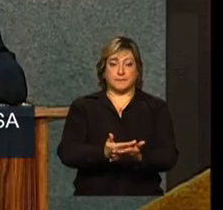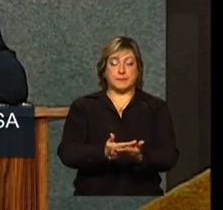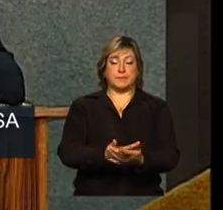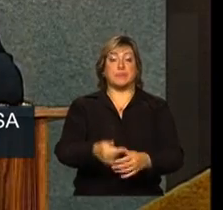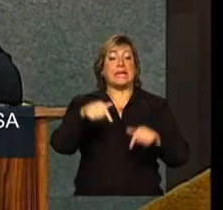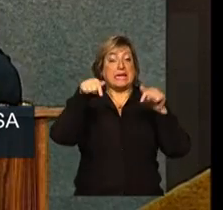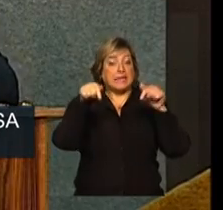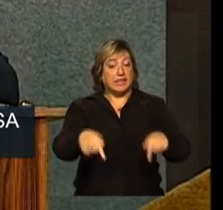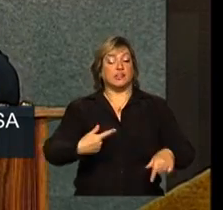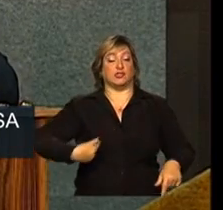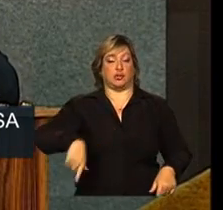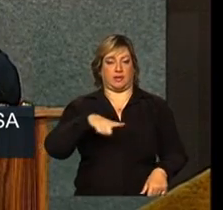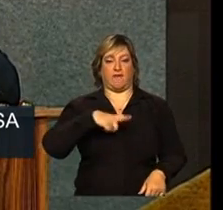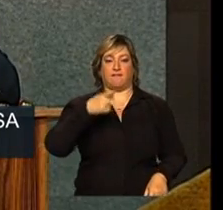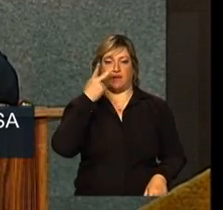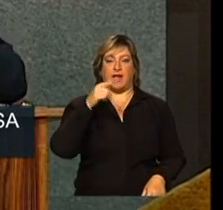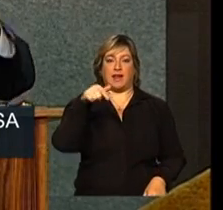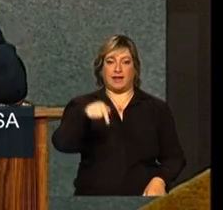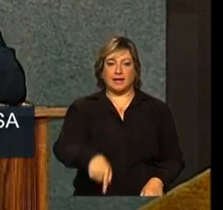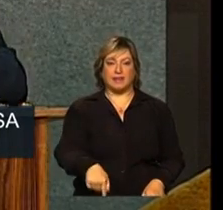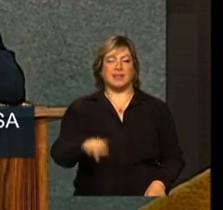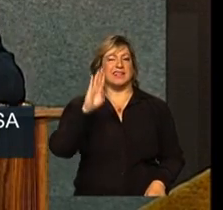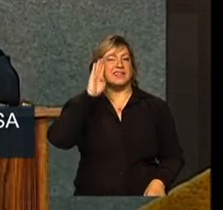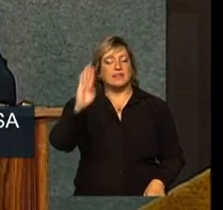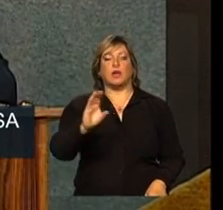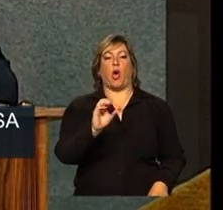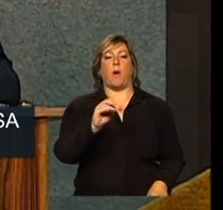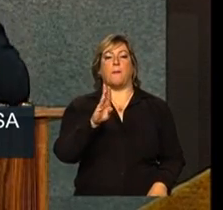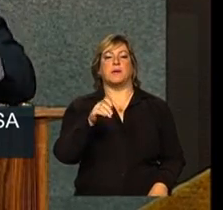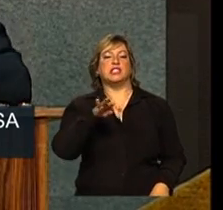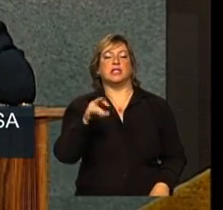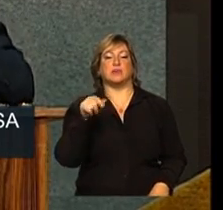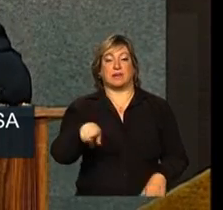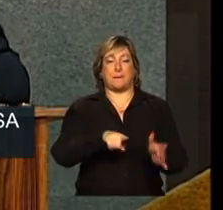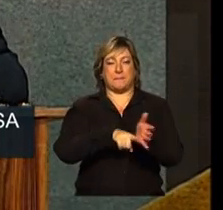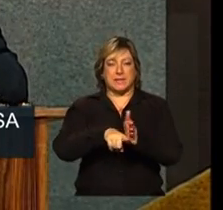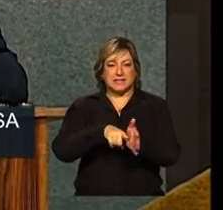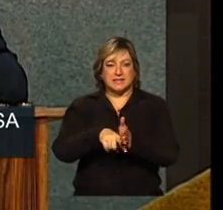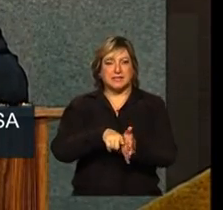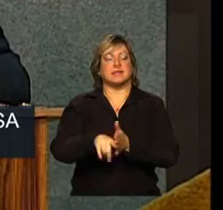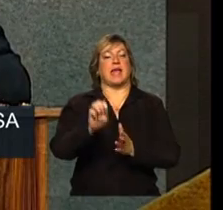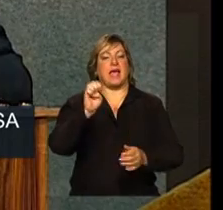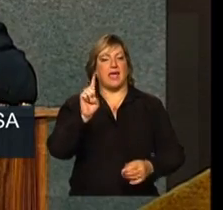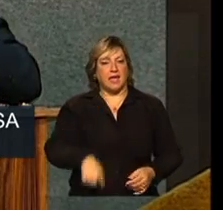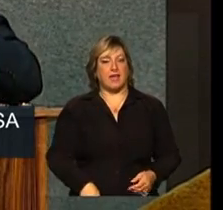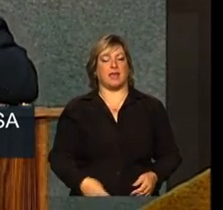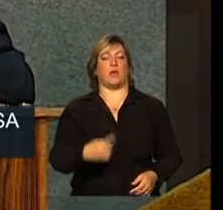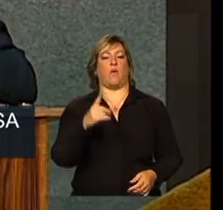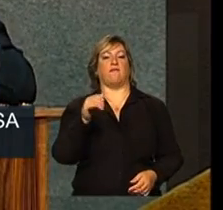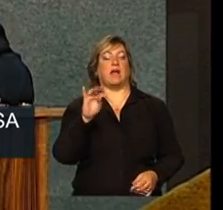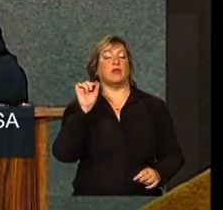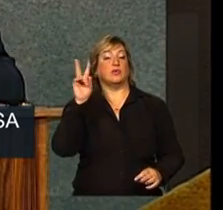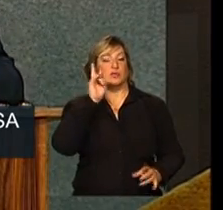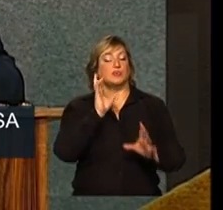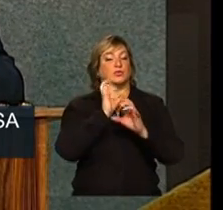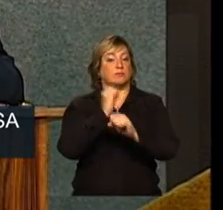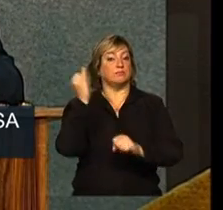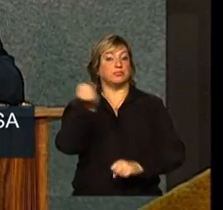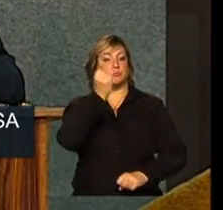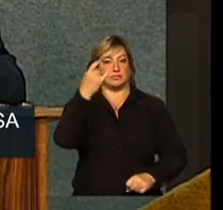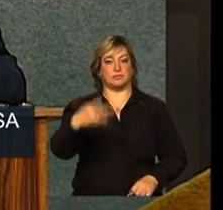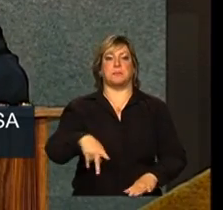isto que nós estamos falando aqui, o objeto dessa pesquisa é um fato histórico neste